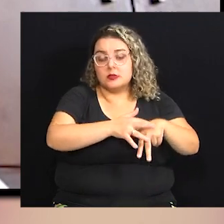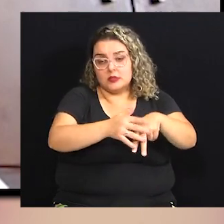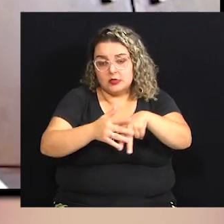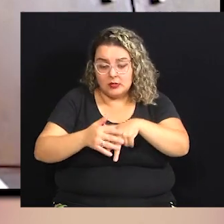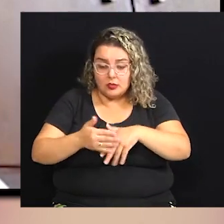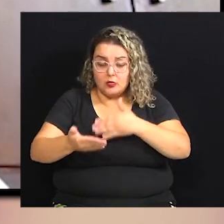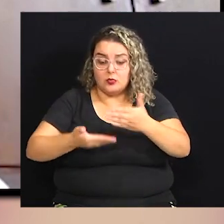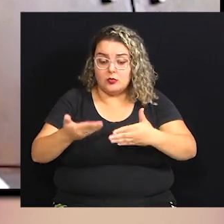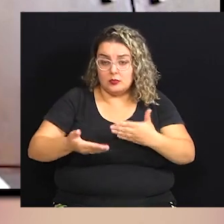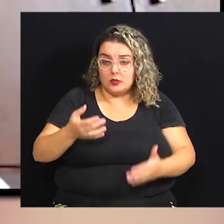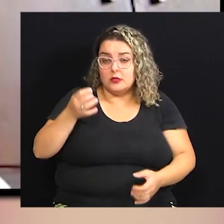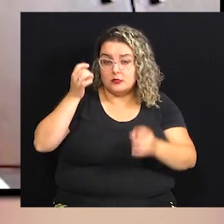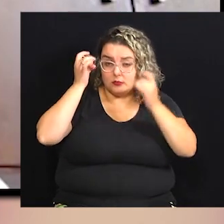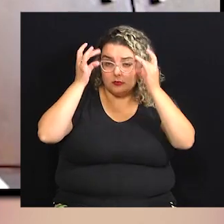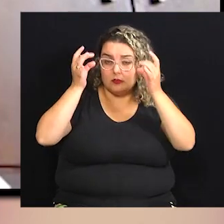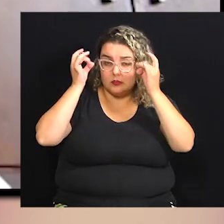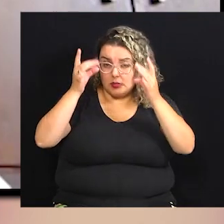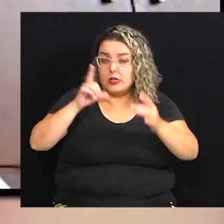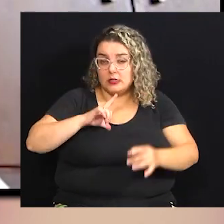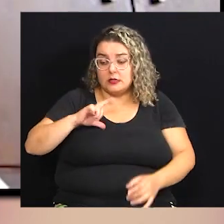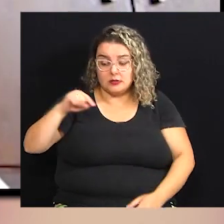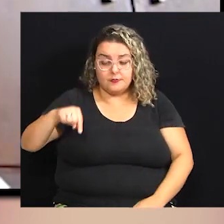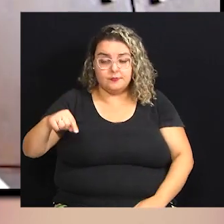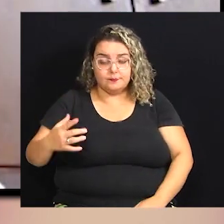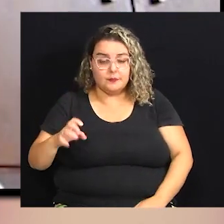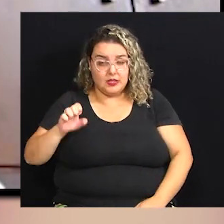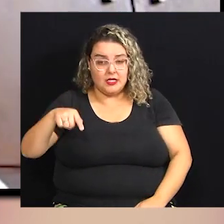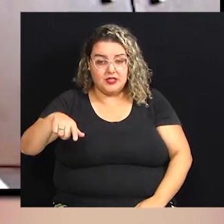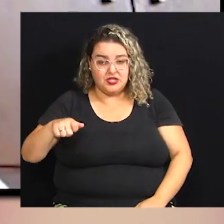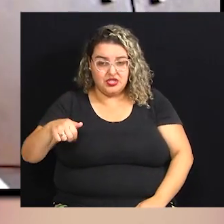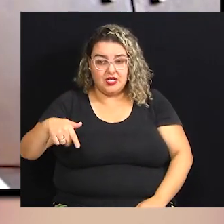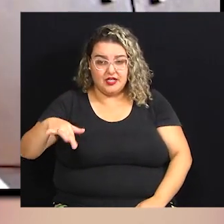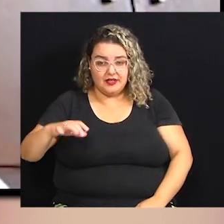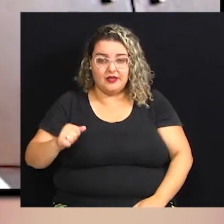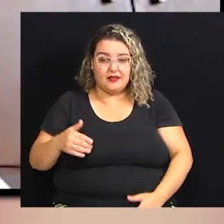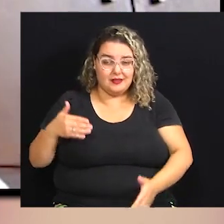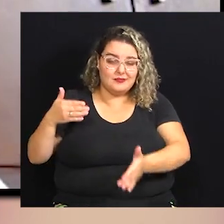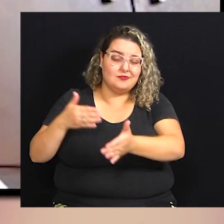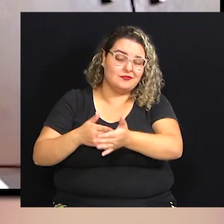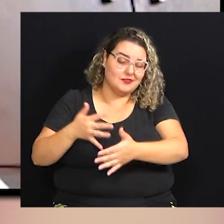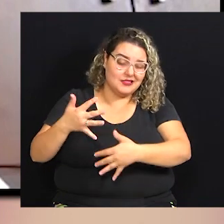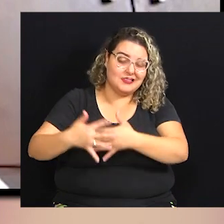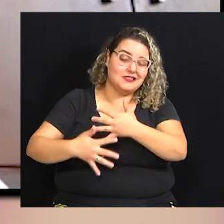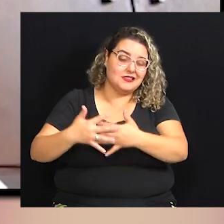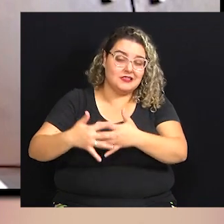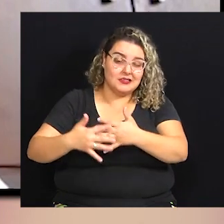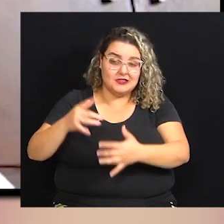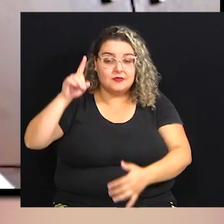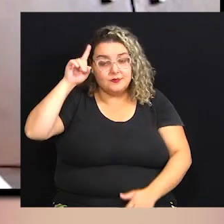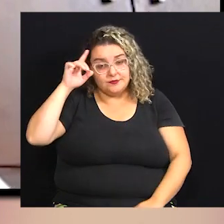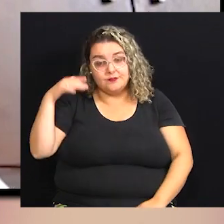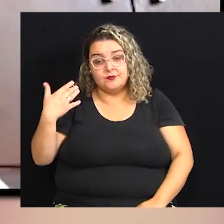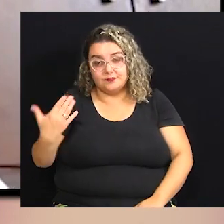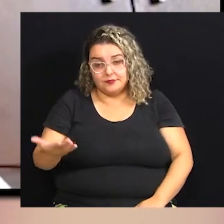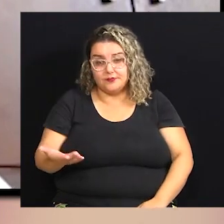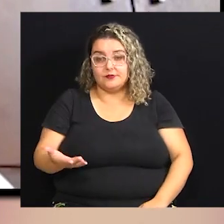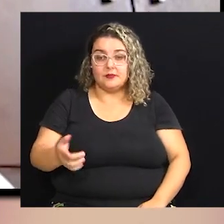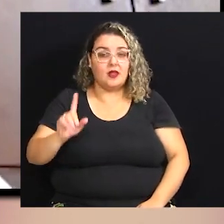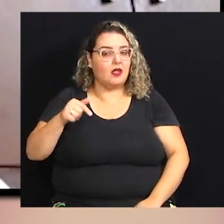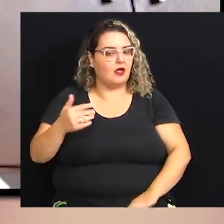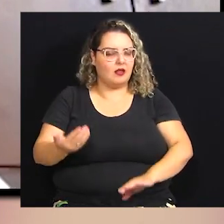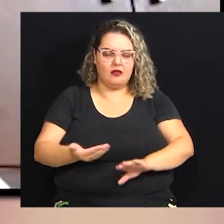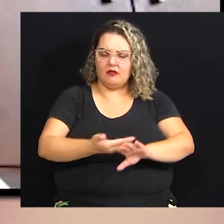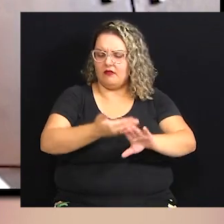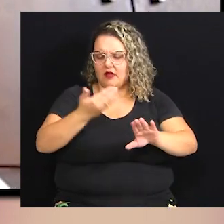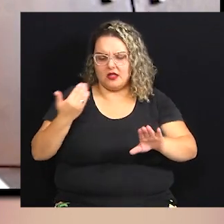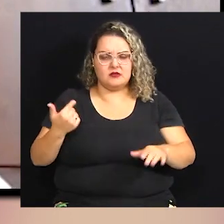o tratamento da dor de cabeça, principalmente quem tem enxaqueca, porque é muito limitante, realmente atrapalha muito no dia a dia, é